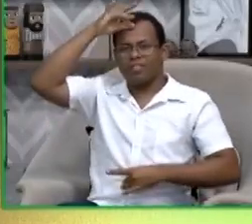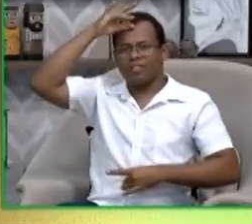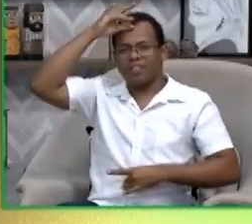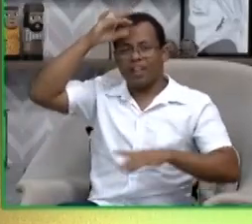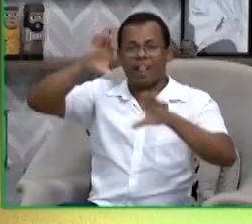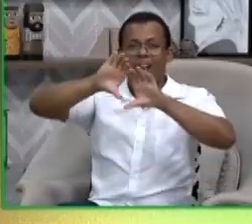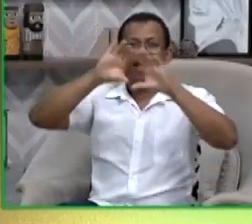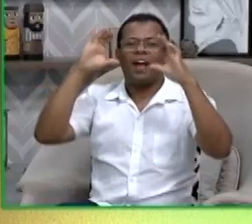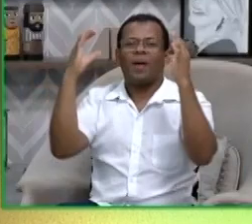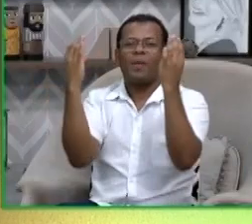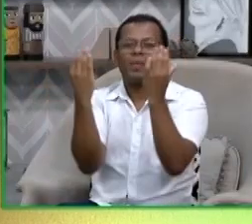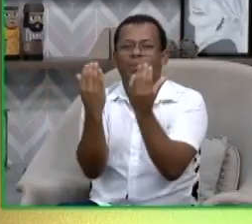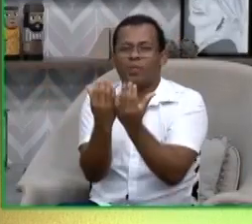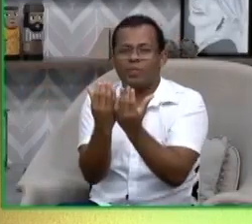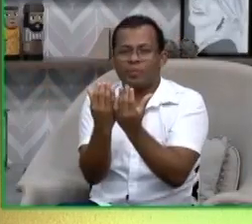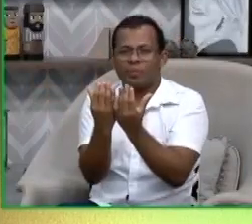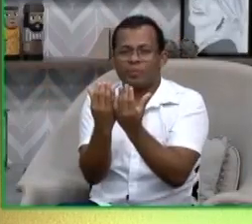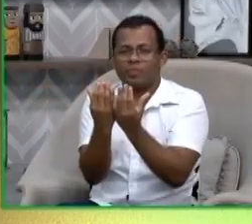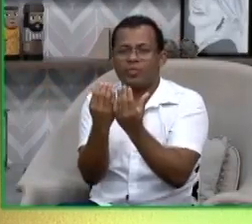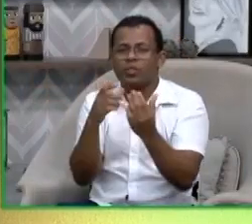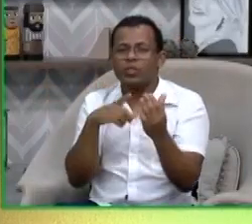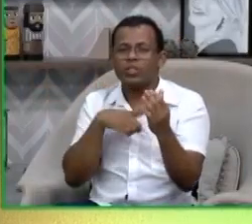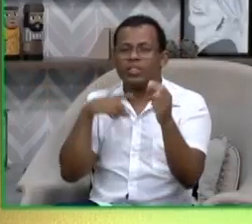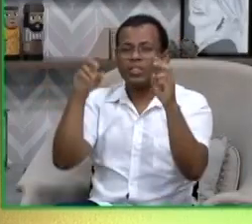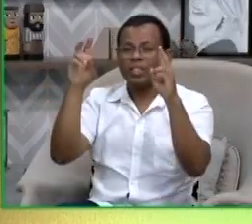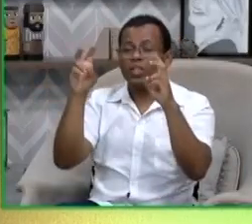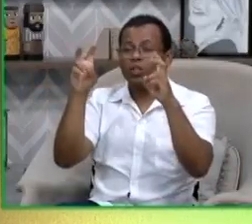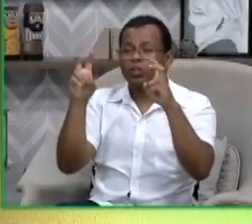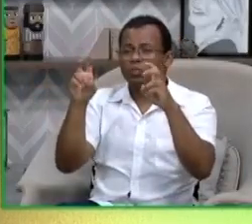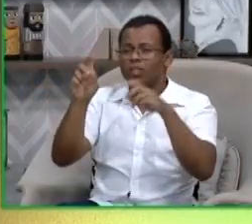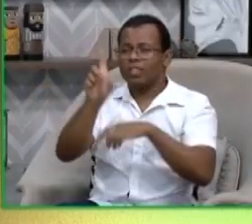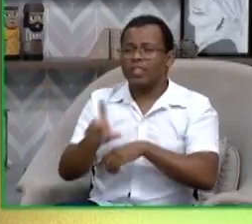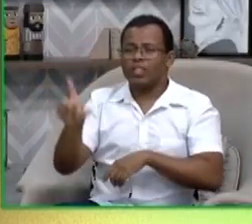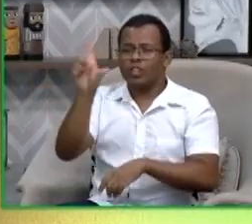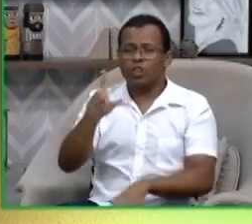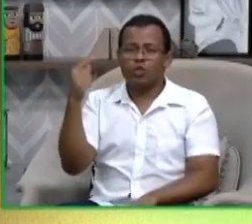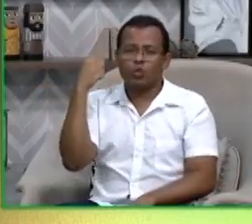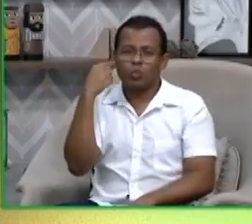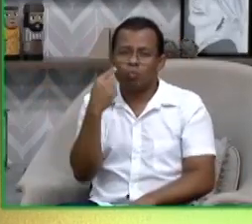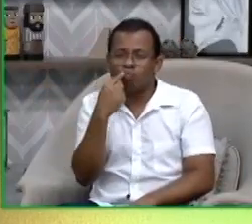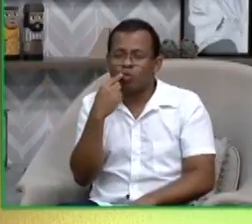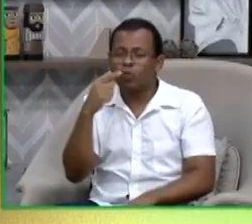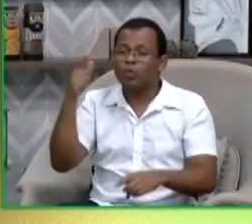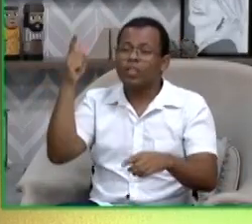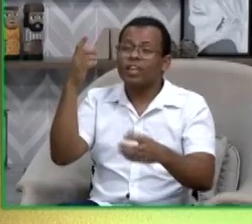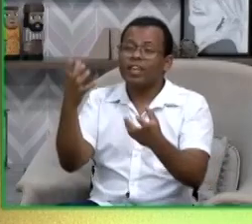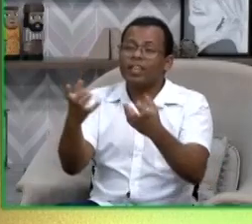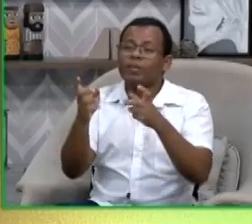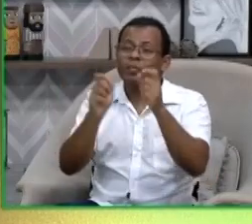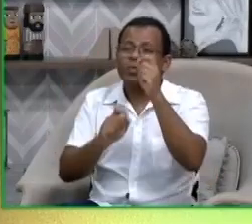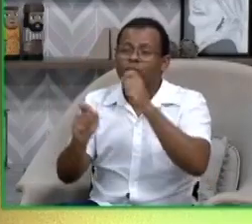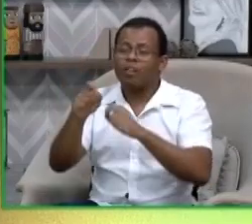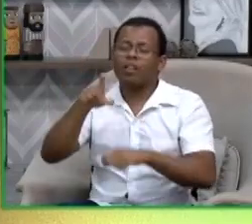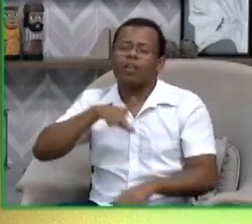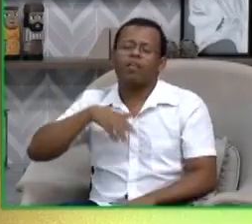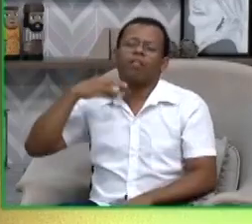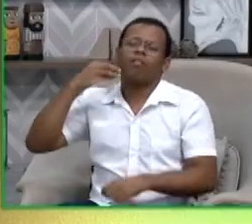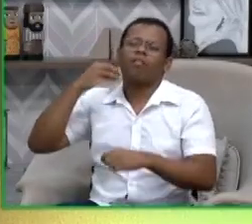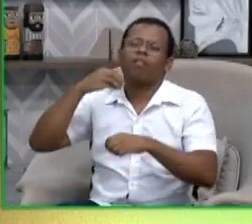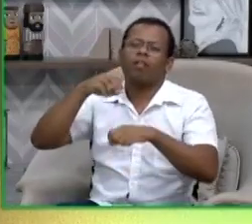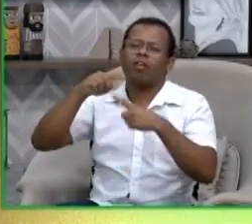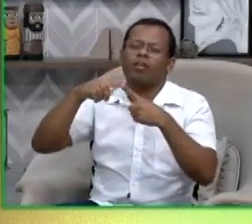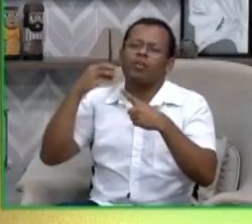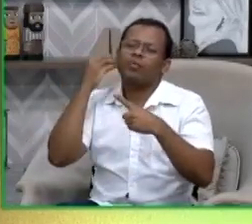um evento tratando-se na área da literatura surda, onde a gente quer trazer experiências